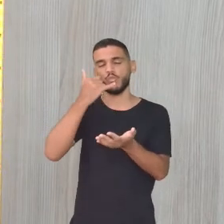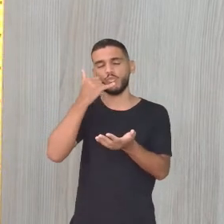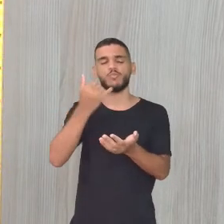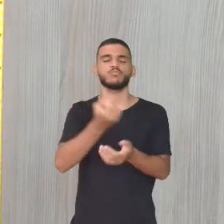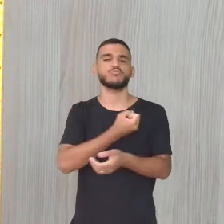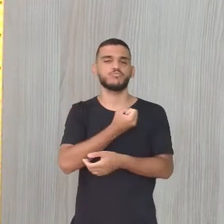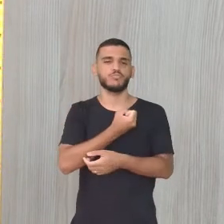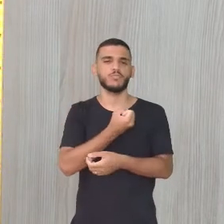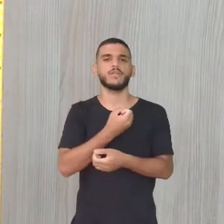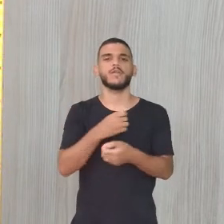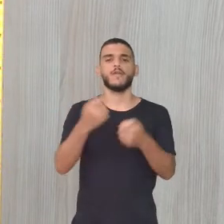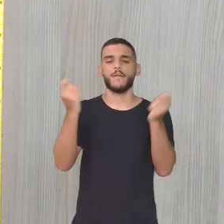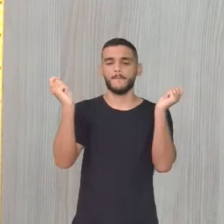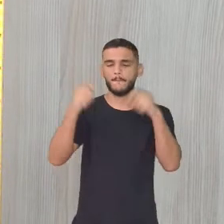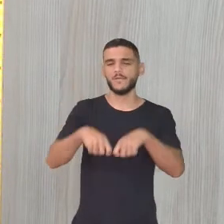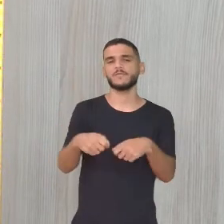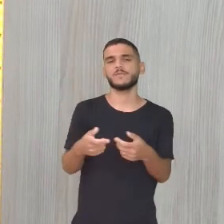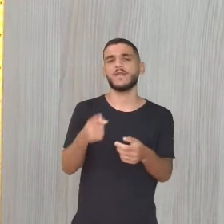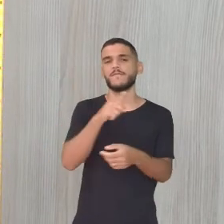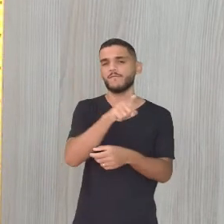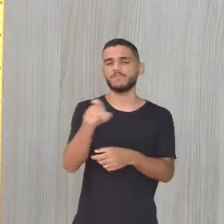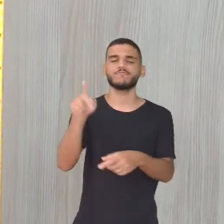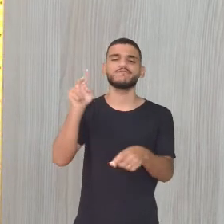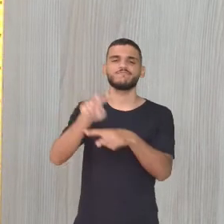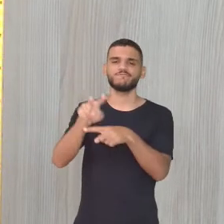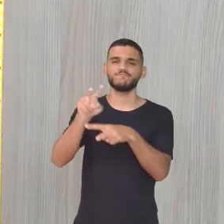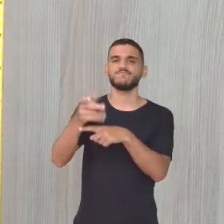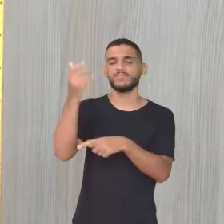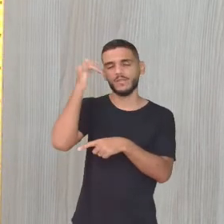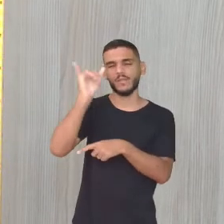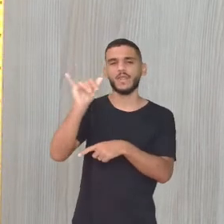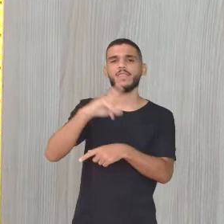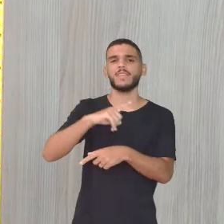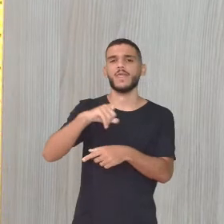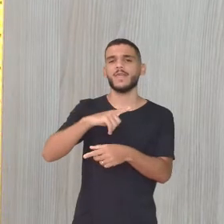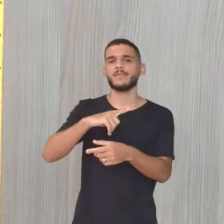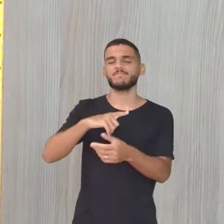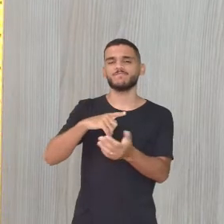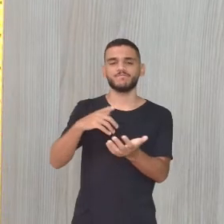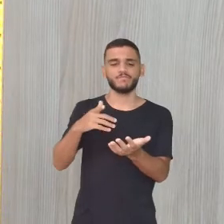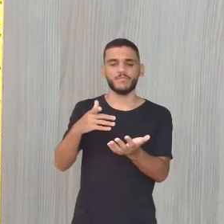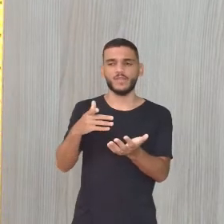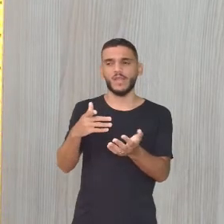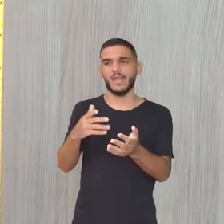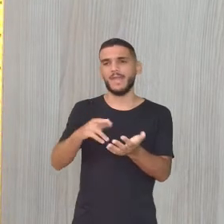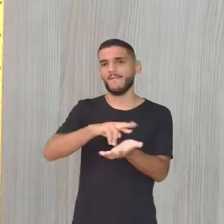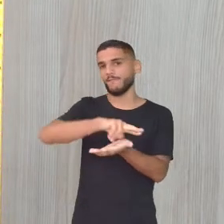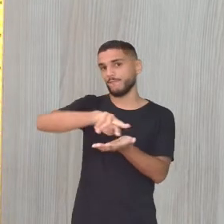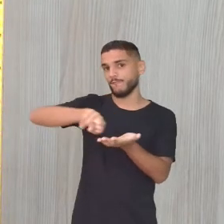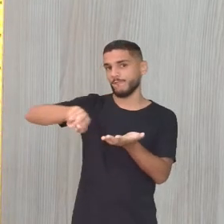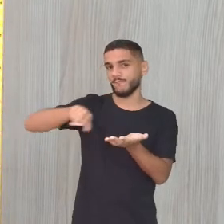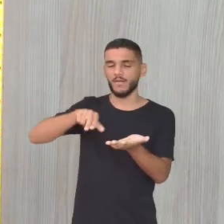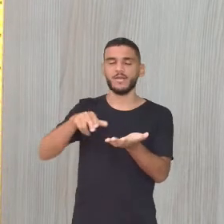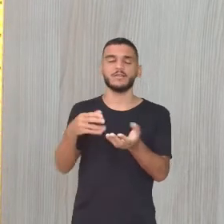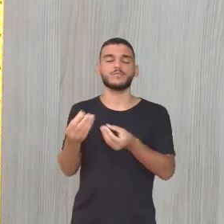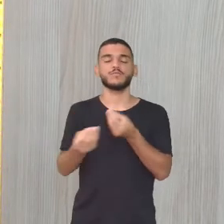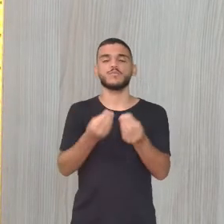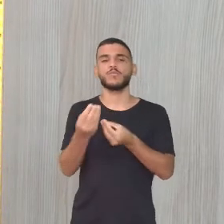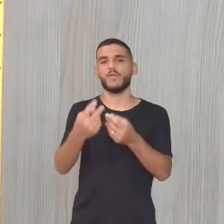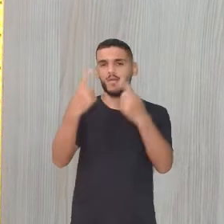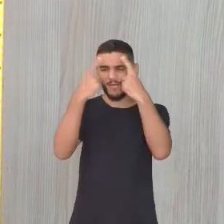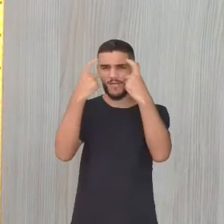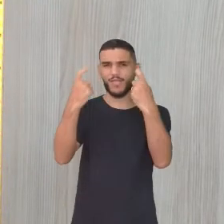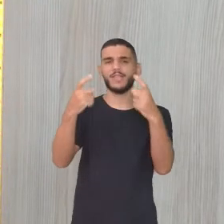que você já vá se cuidando. E existem várias formas de violência, não é só a agressão física. Tem a